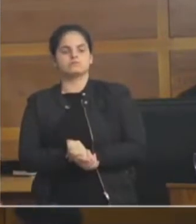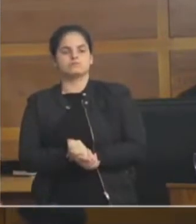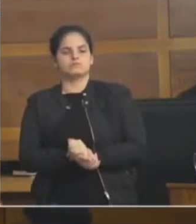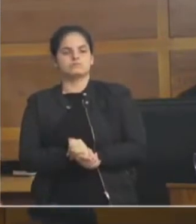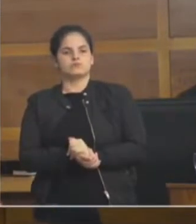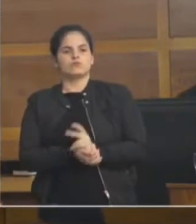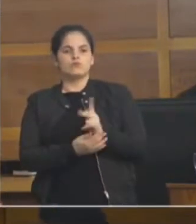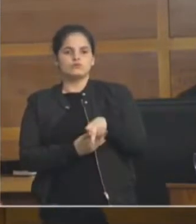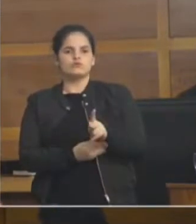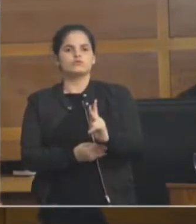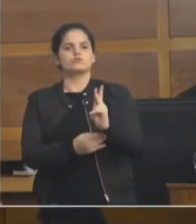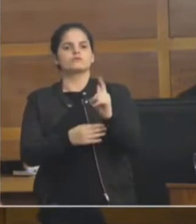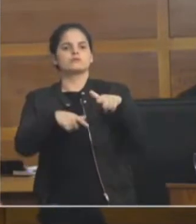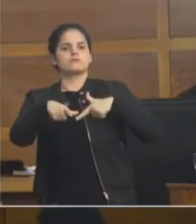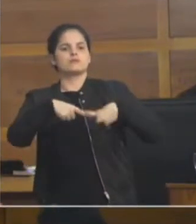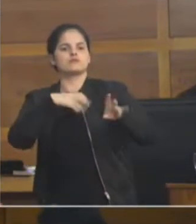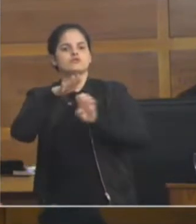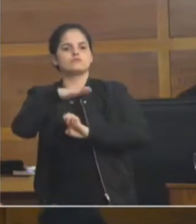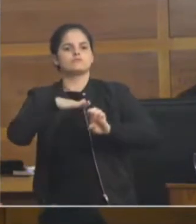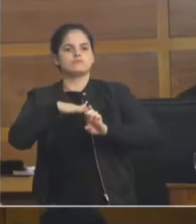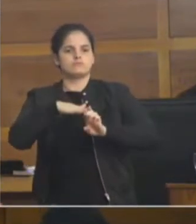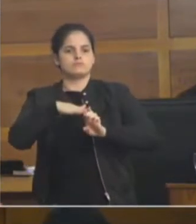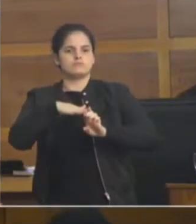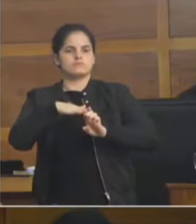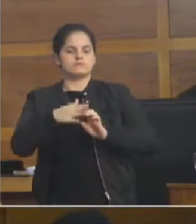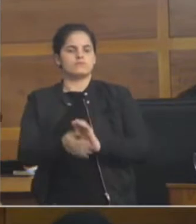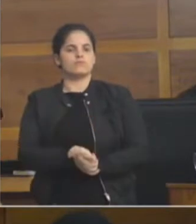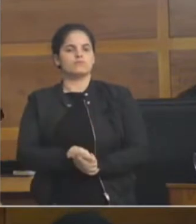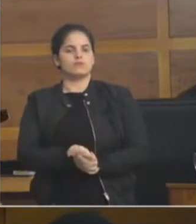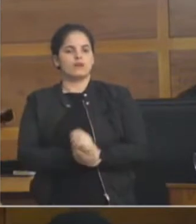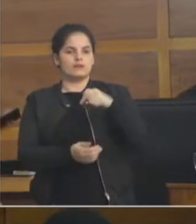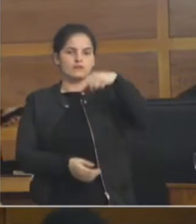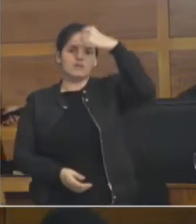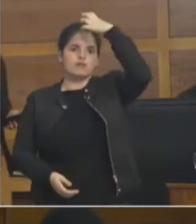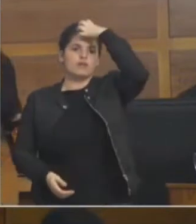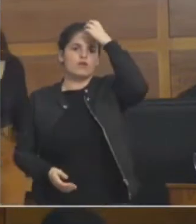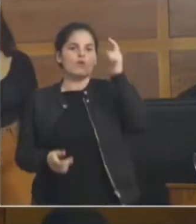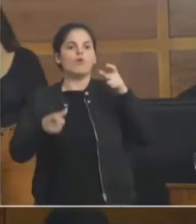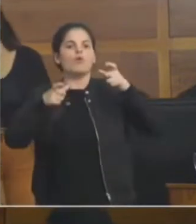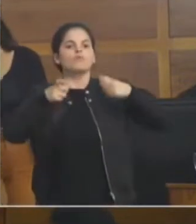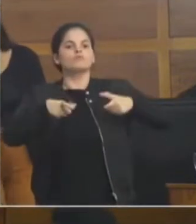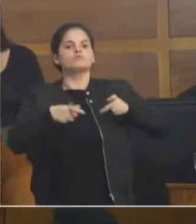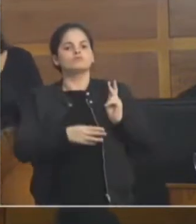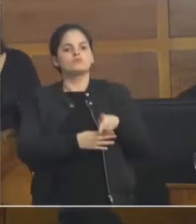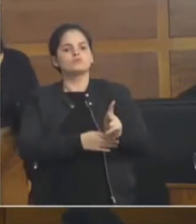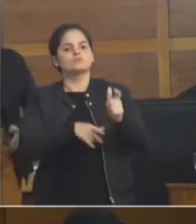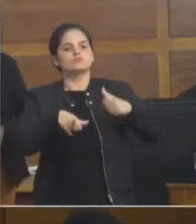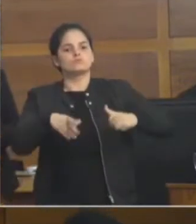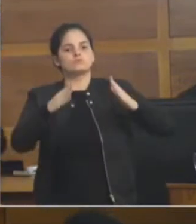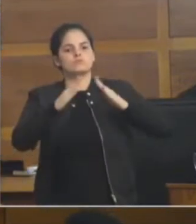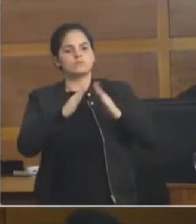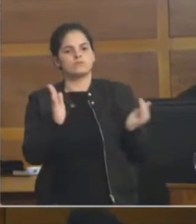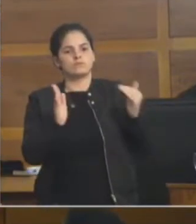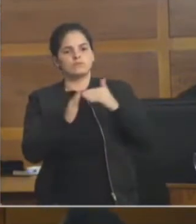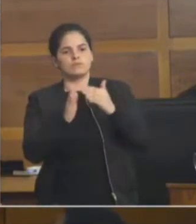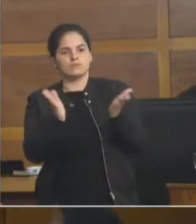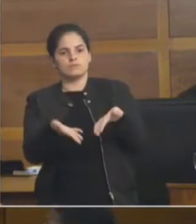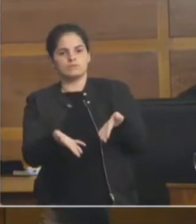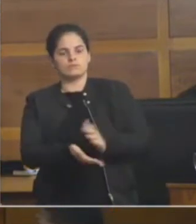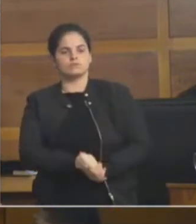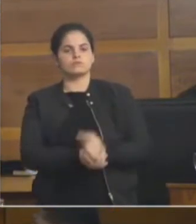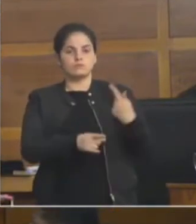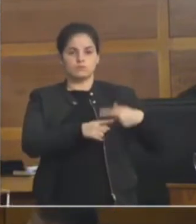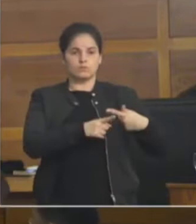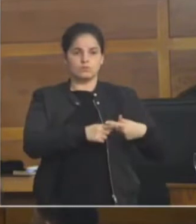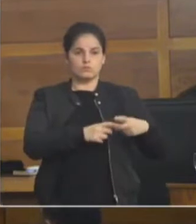continuou como empresário em Angra dos Reis onde reside até hoje por tamanha representatividade ao esporte é a câmara legislativa